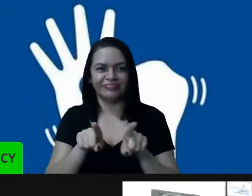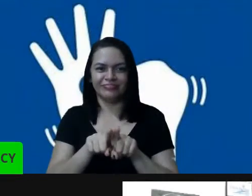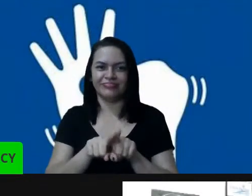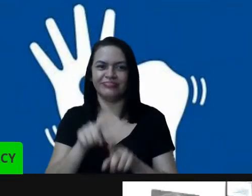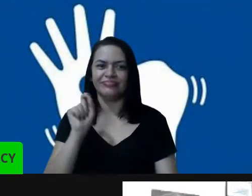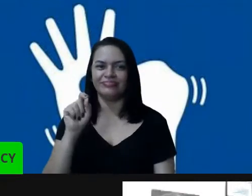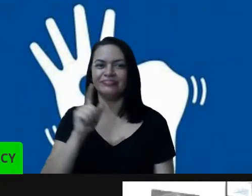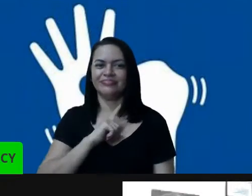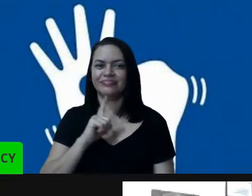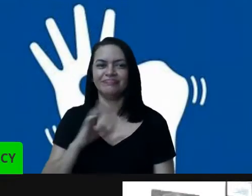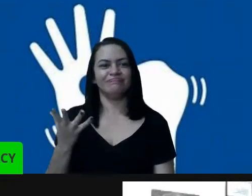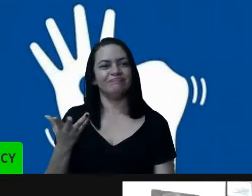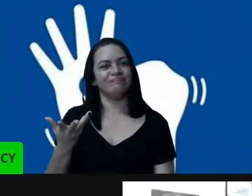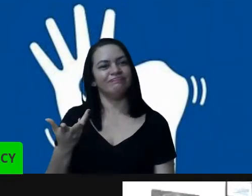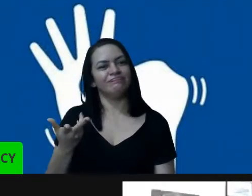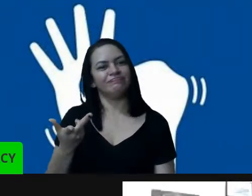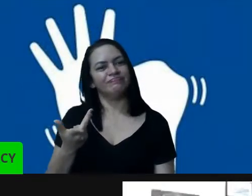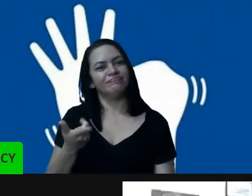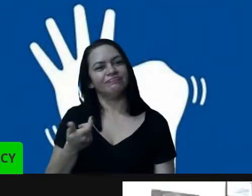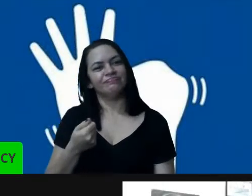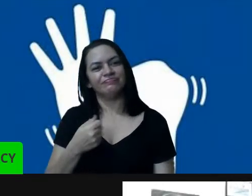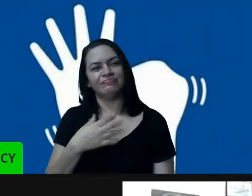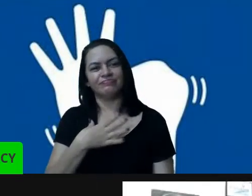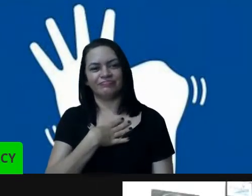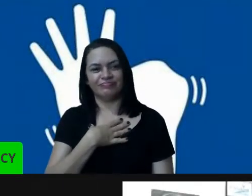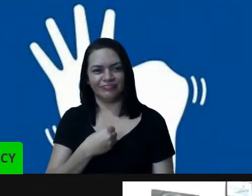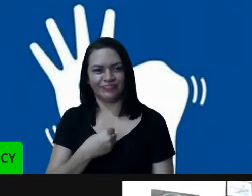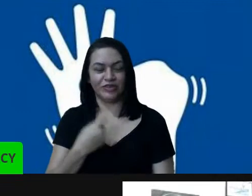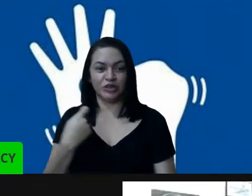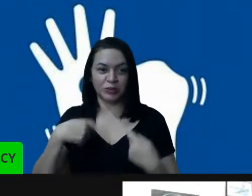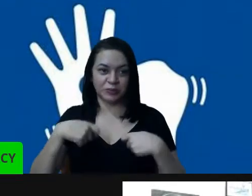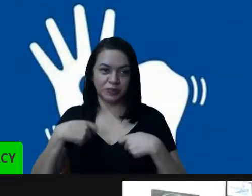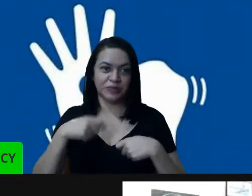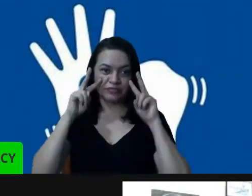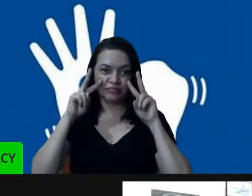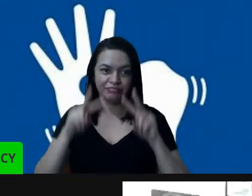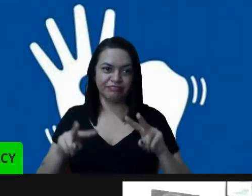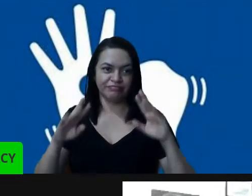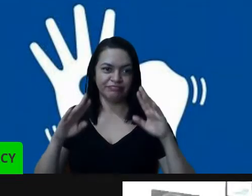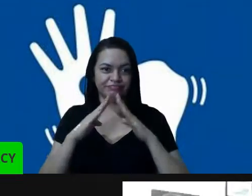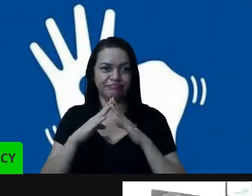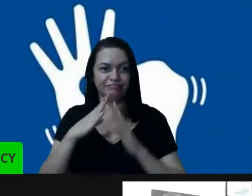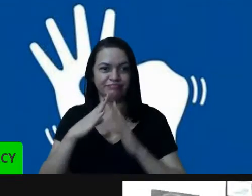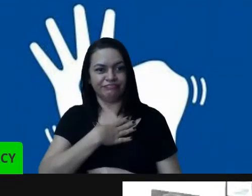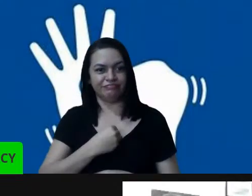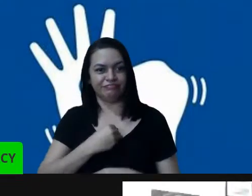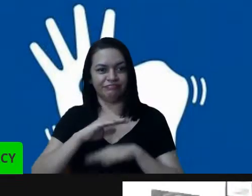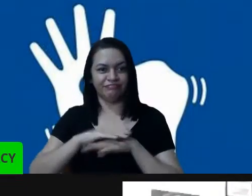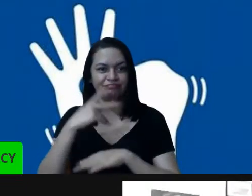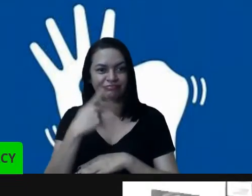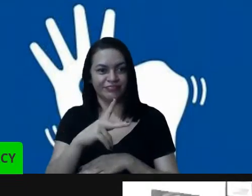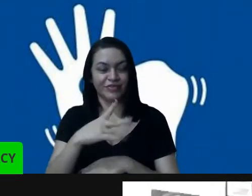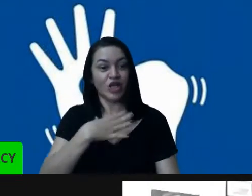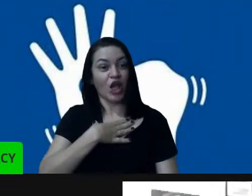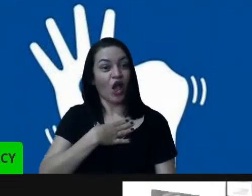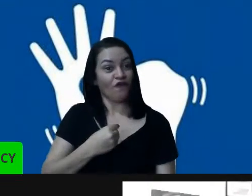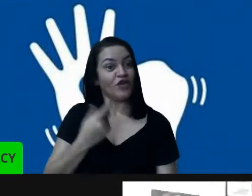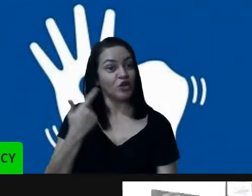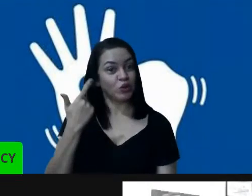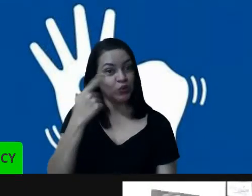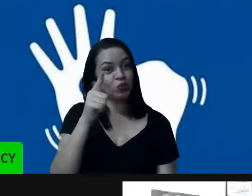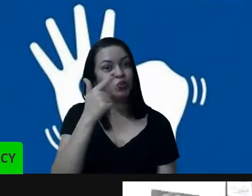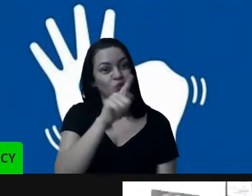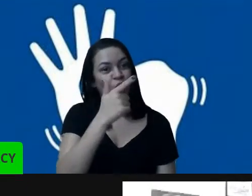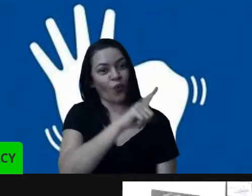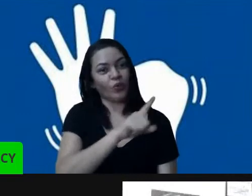filho belíssimo. Vocês têm que ter atenção dentro da casa de vocês, aos filhos de vocês e aos filhos